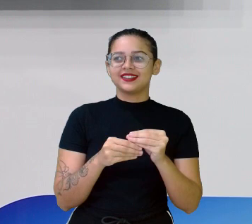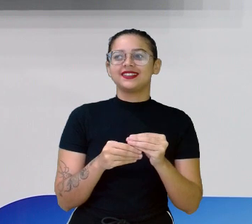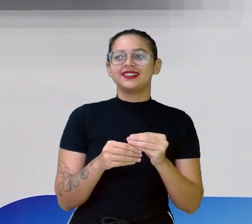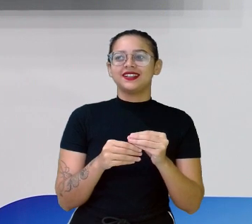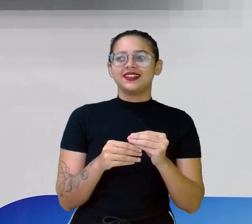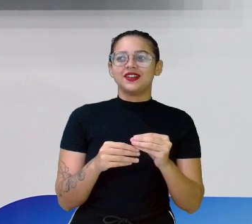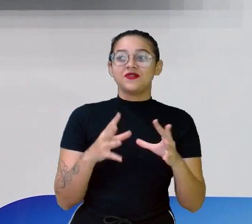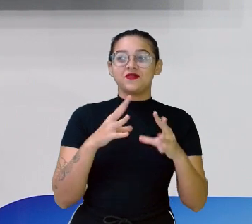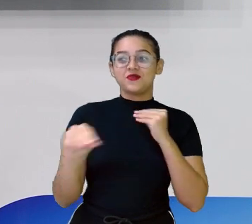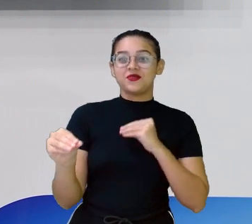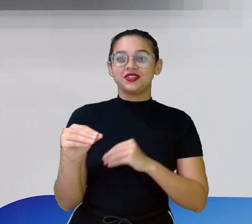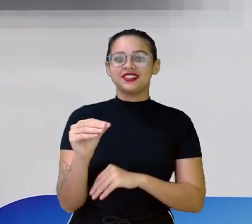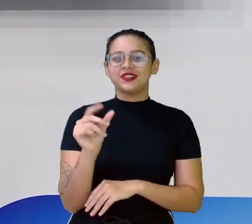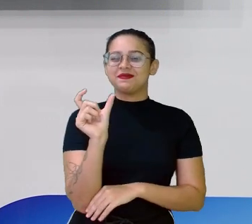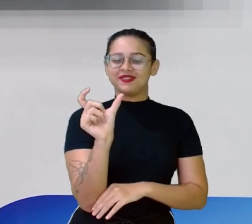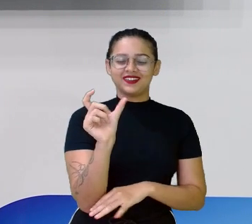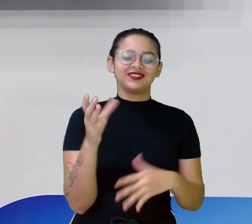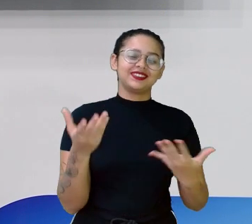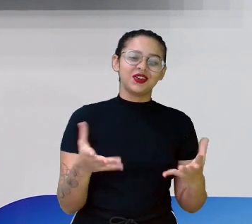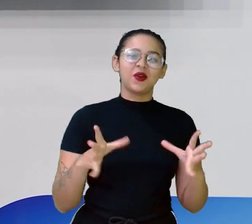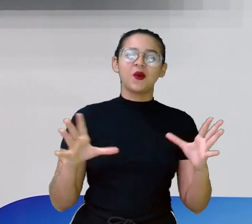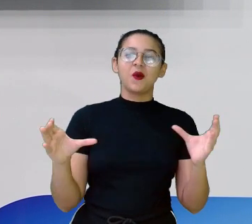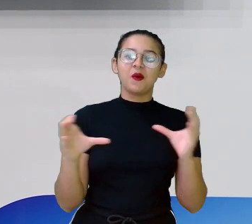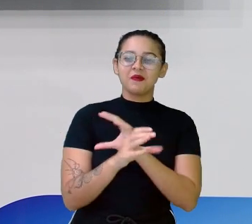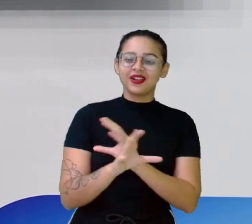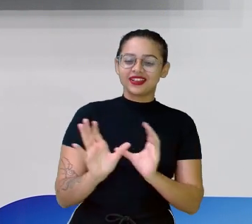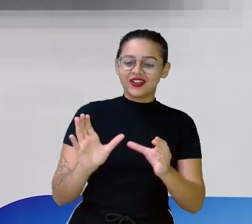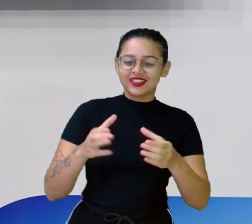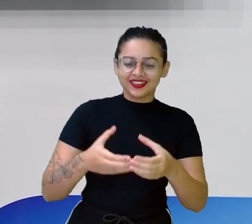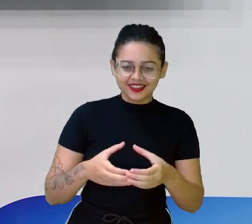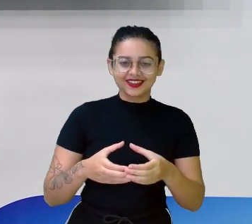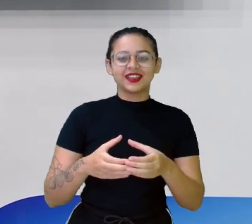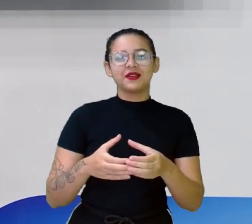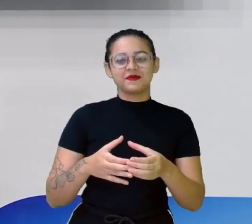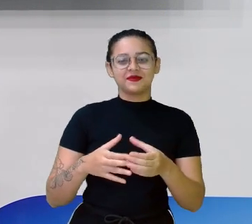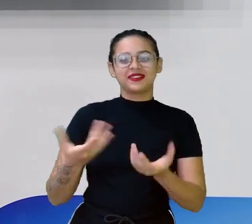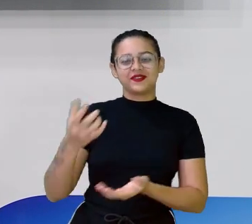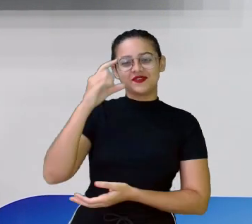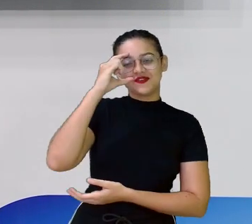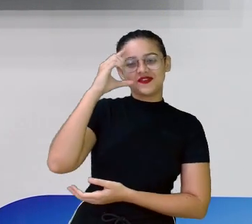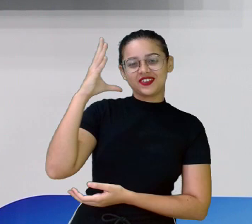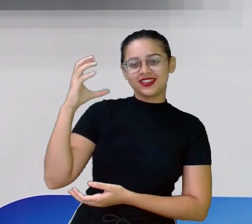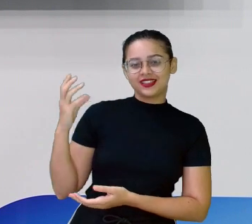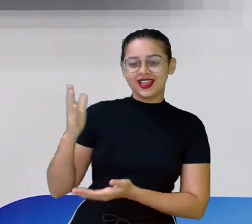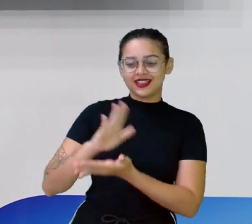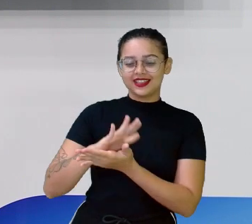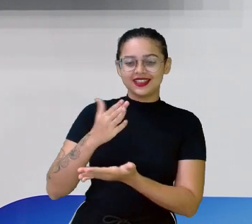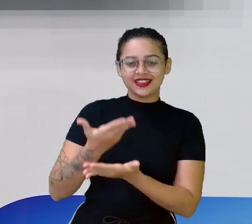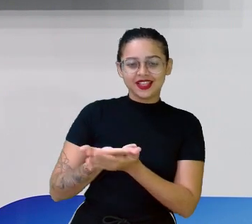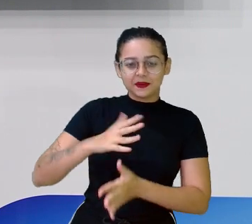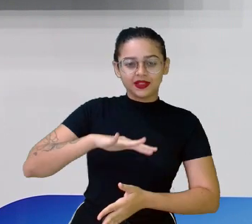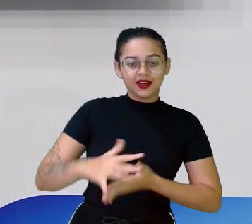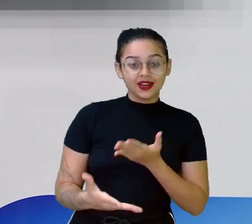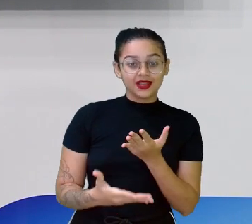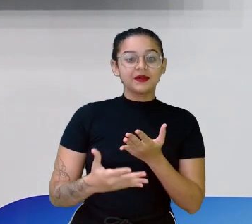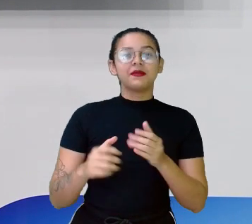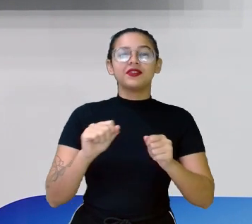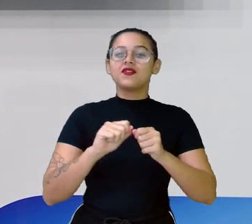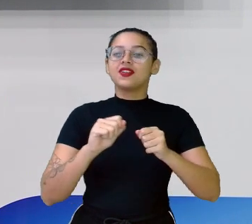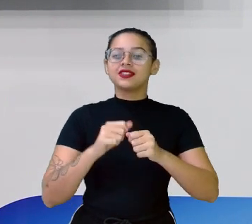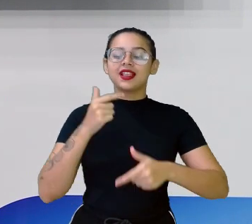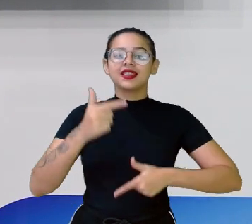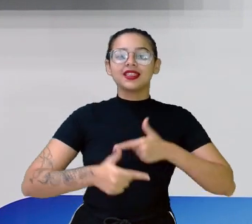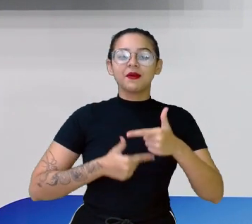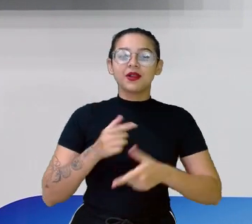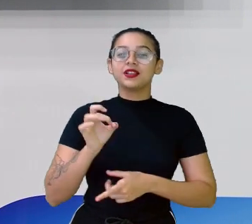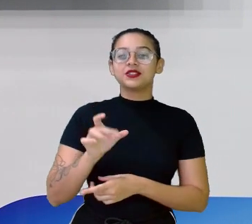fugiu a palavra agora, para completar o nosso time, está aqui nossa querida Vitória, nossa intérprete de Libras, fazendo aí um